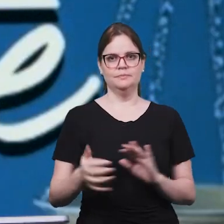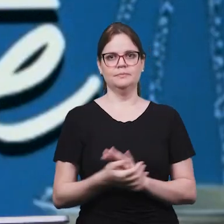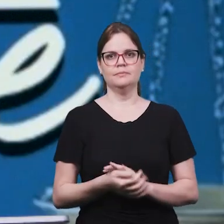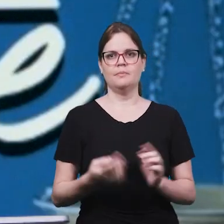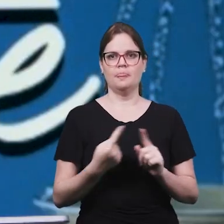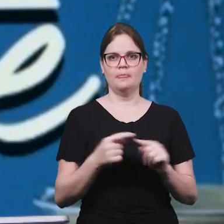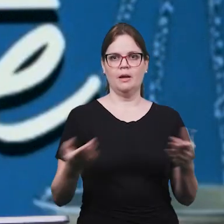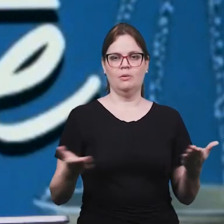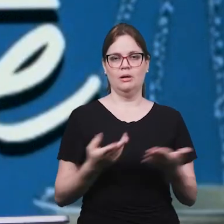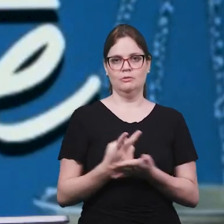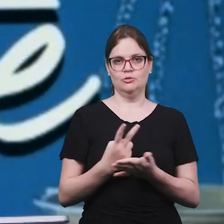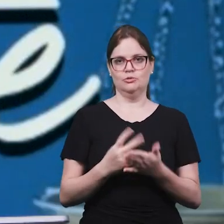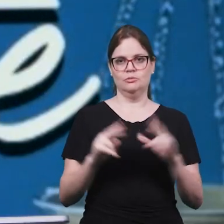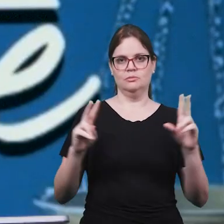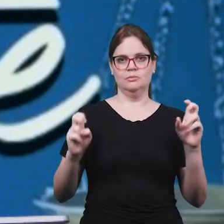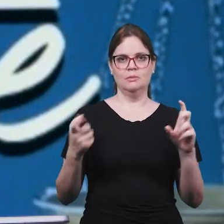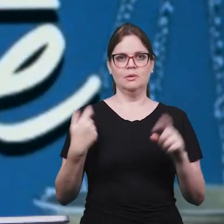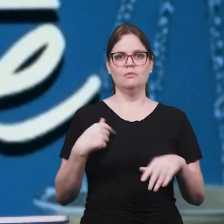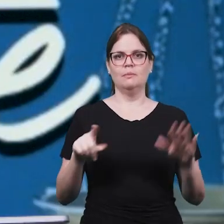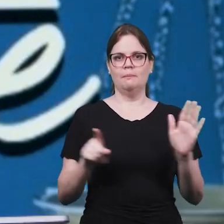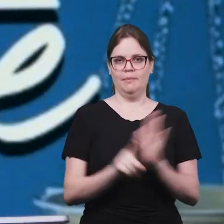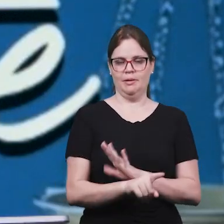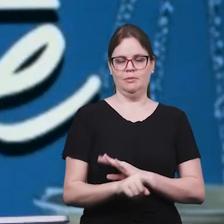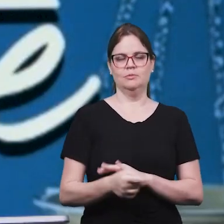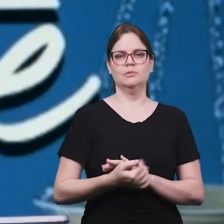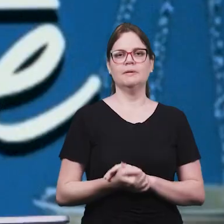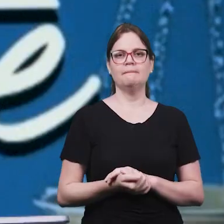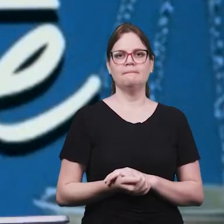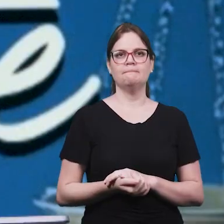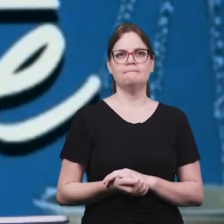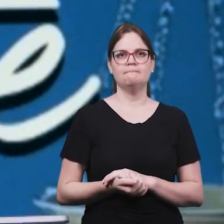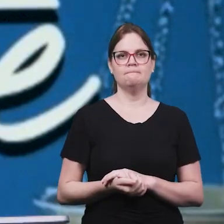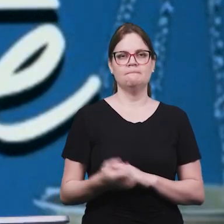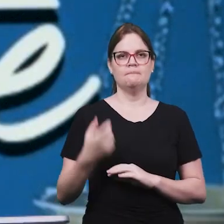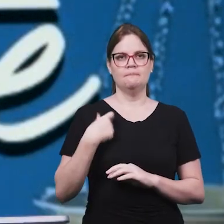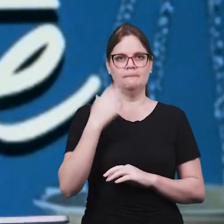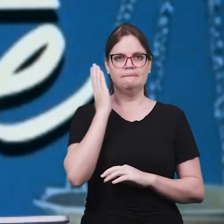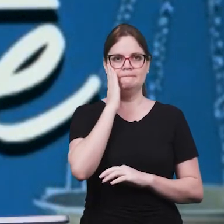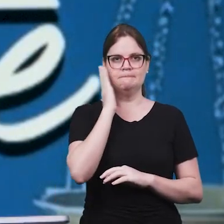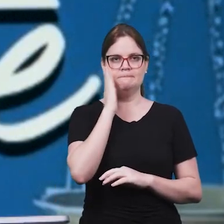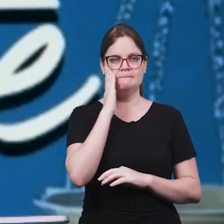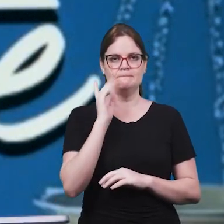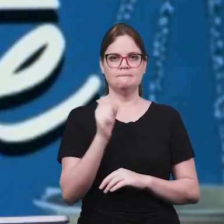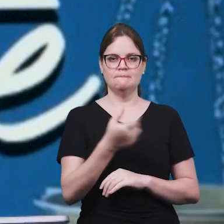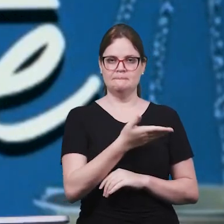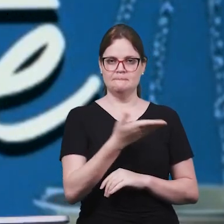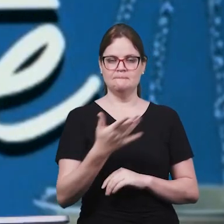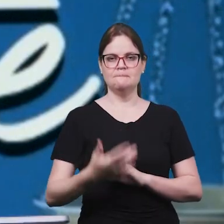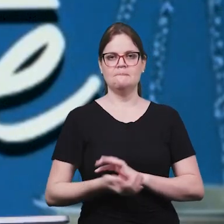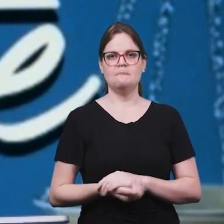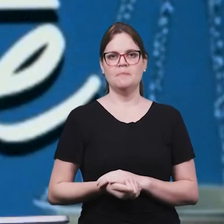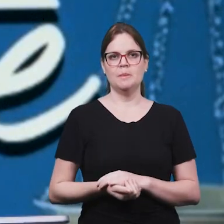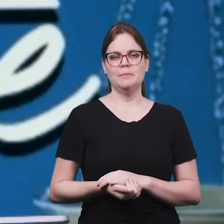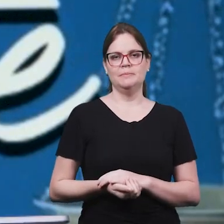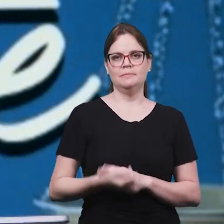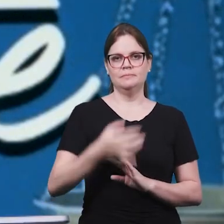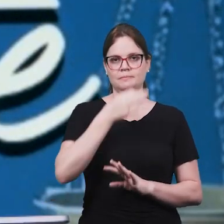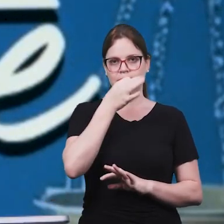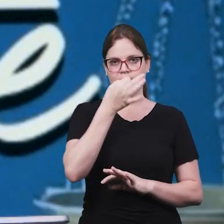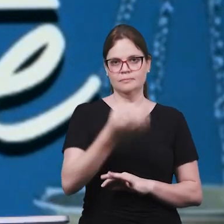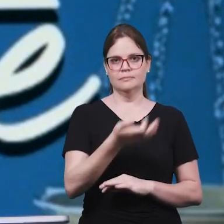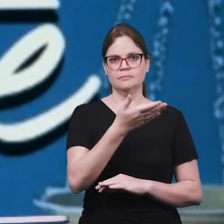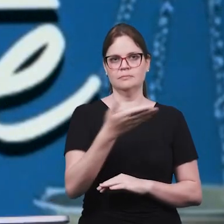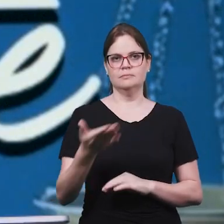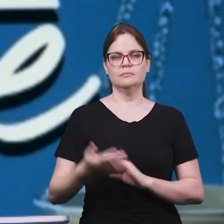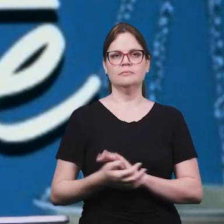nesse mesmo assunto, nesse mesmo tema, eu vou fazer aqui mais uma colocação que eu gostaria de ouvir, mais uma vez, a opinião